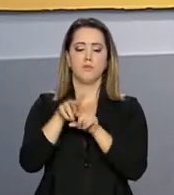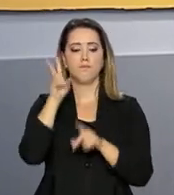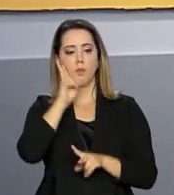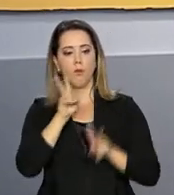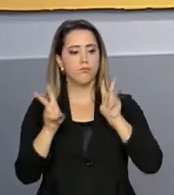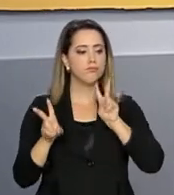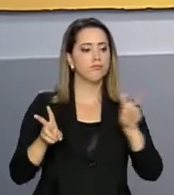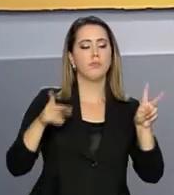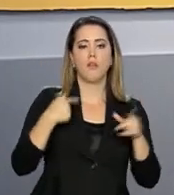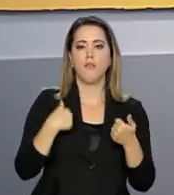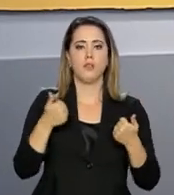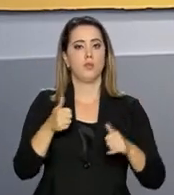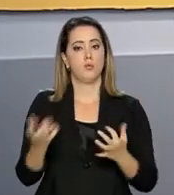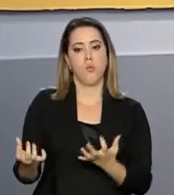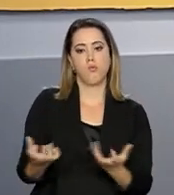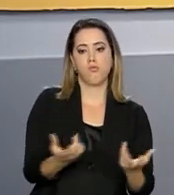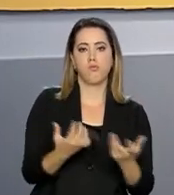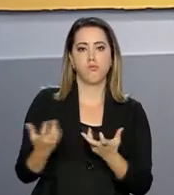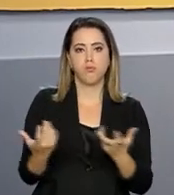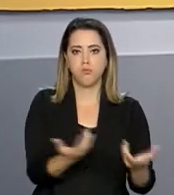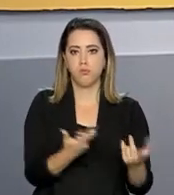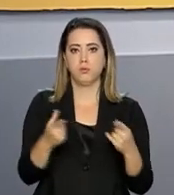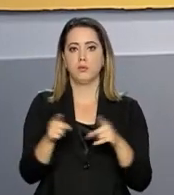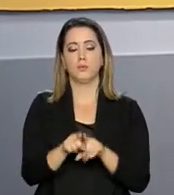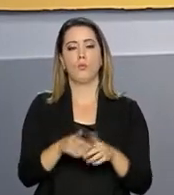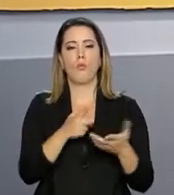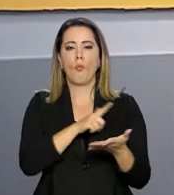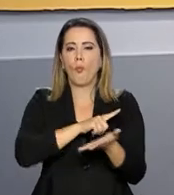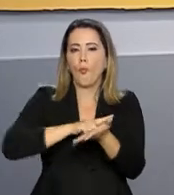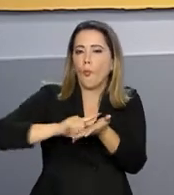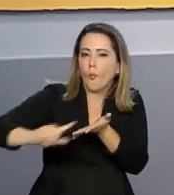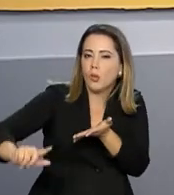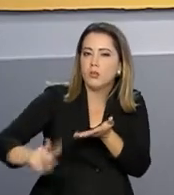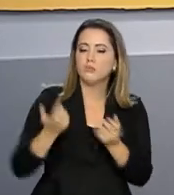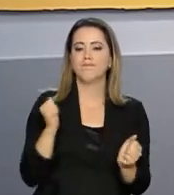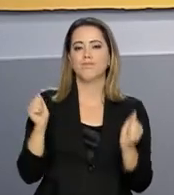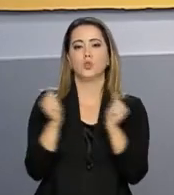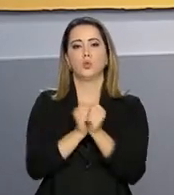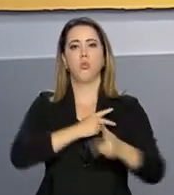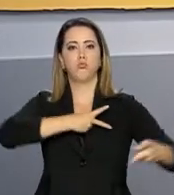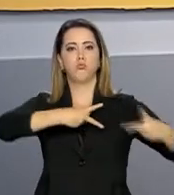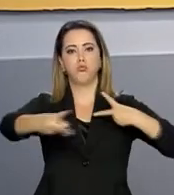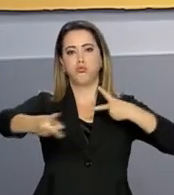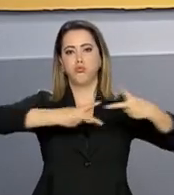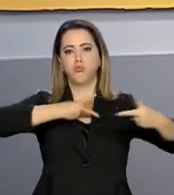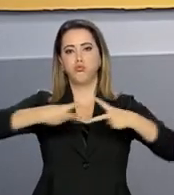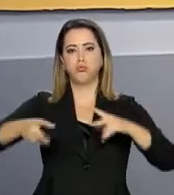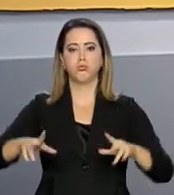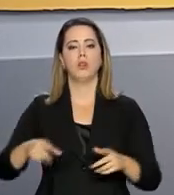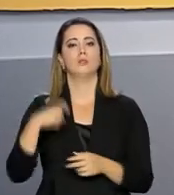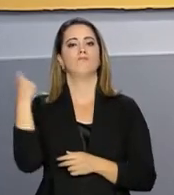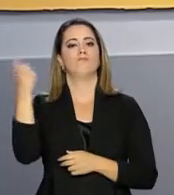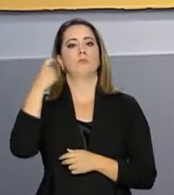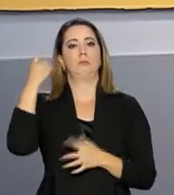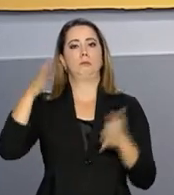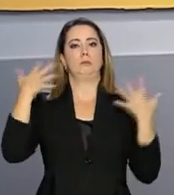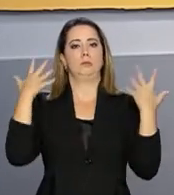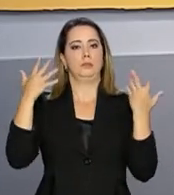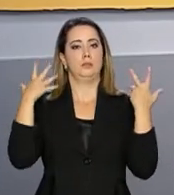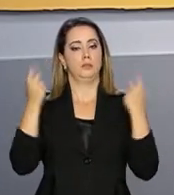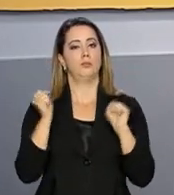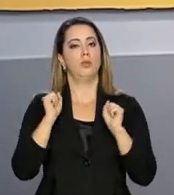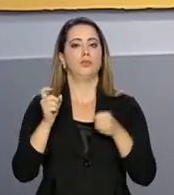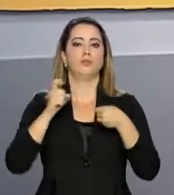garantir que as chamas não recomece a seca severa aliada a ventos fortes e temperatura elevada podem provocar o retorno